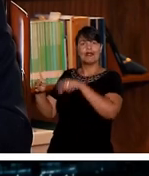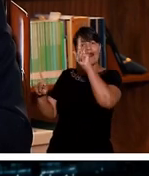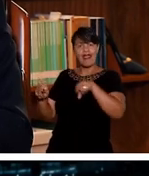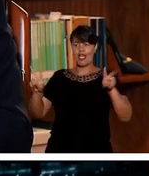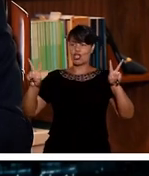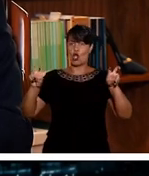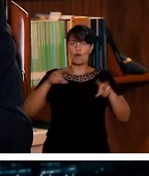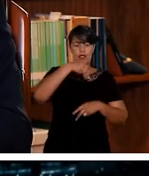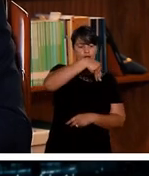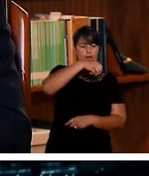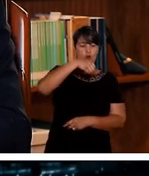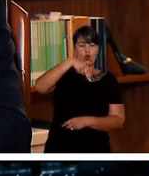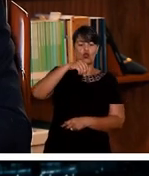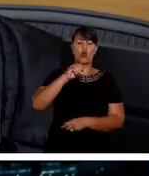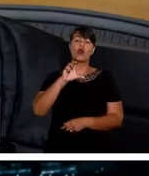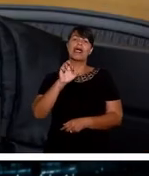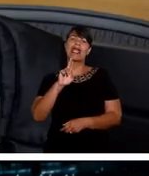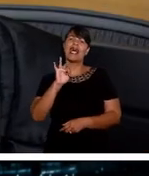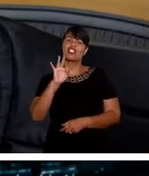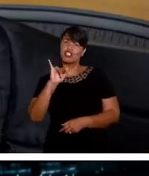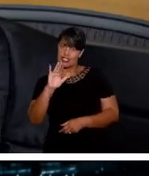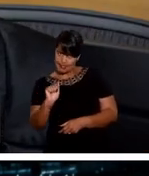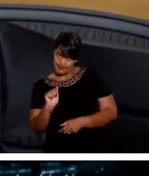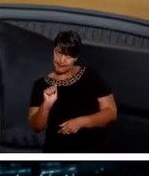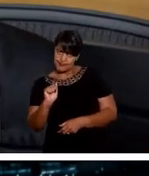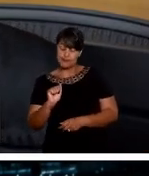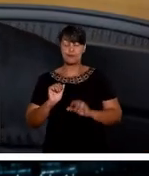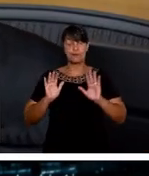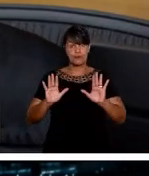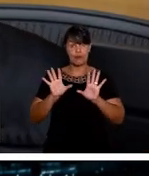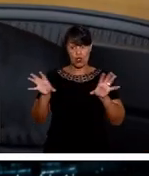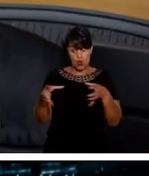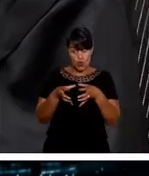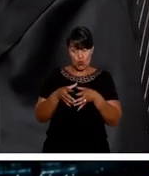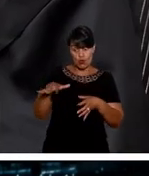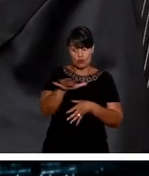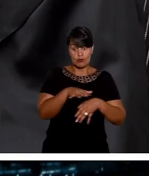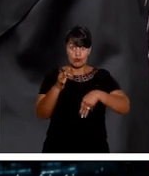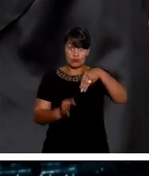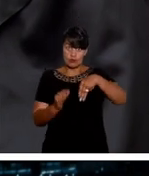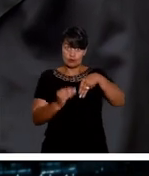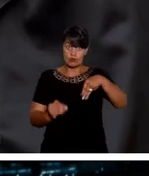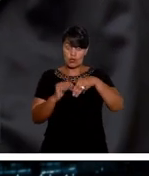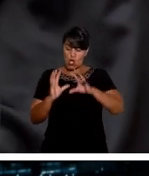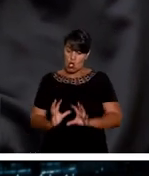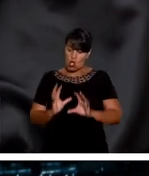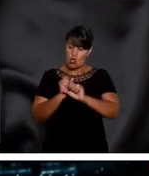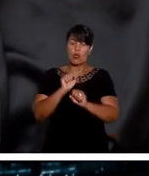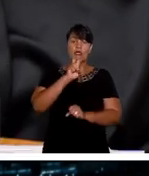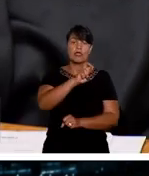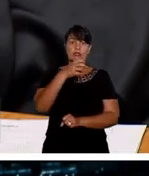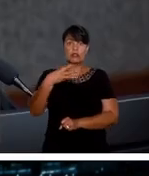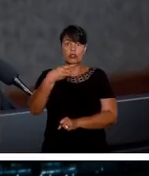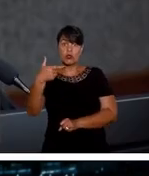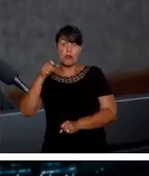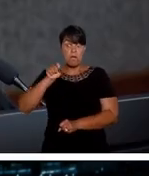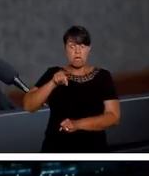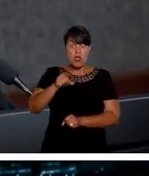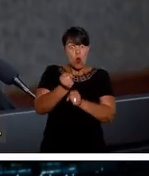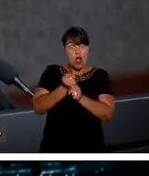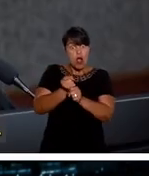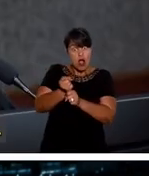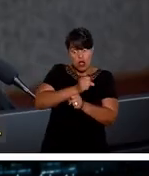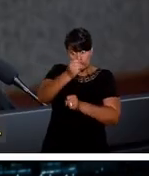a decisão monocrática. Juntos, nossos magistrados julgam mais de 532 mil processos por